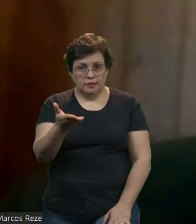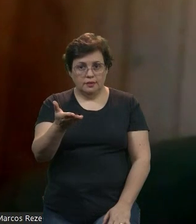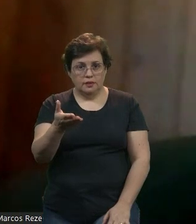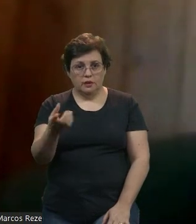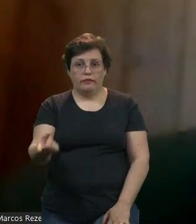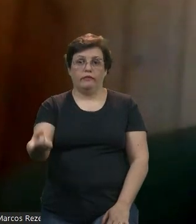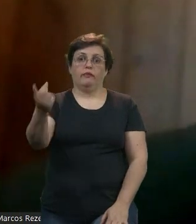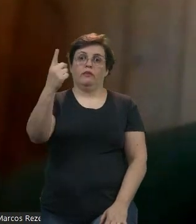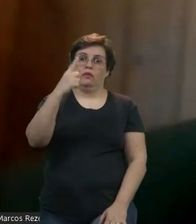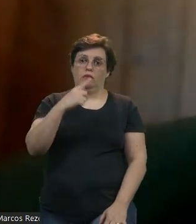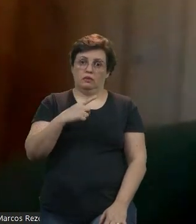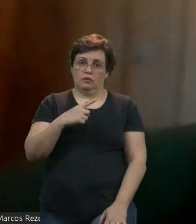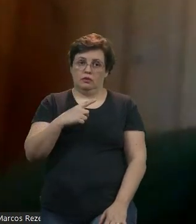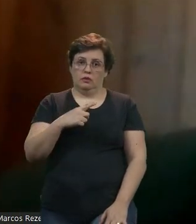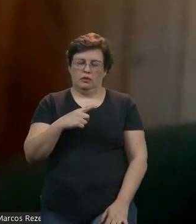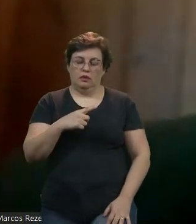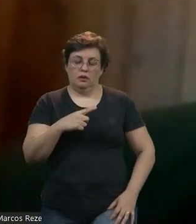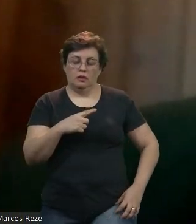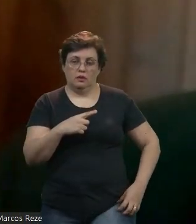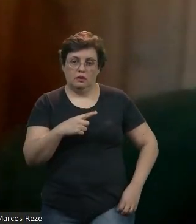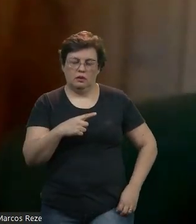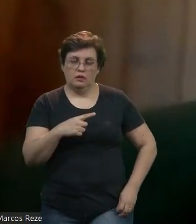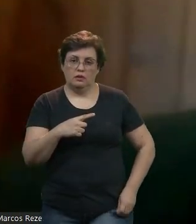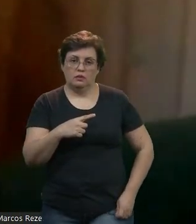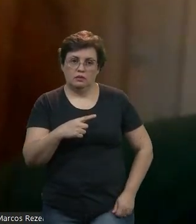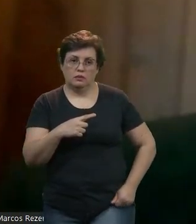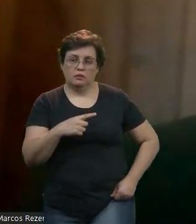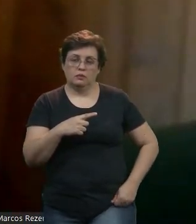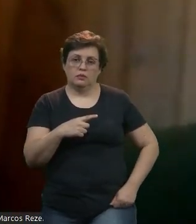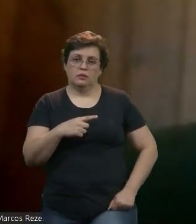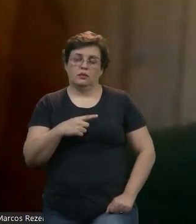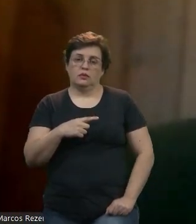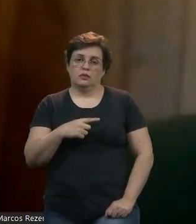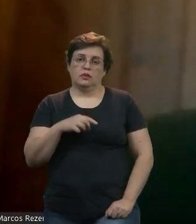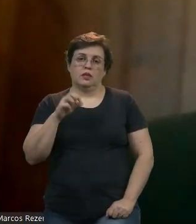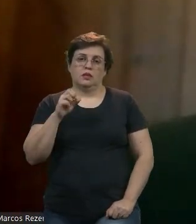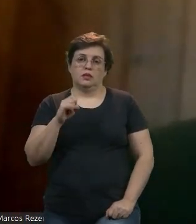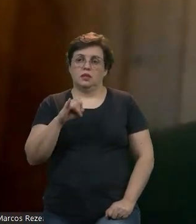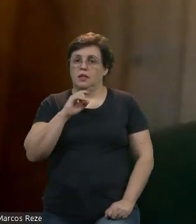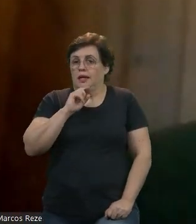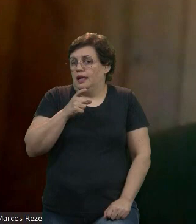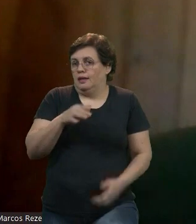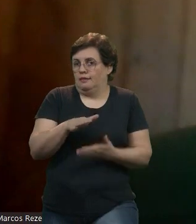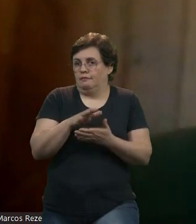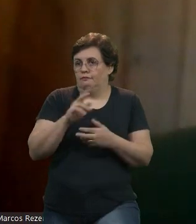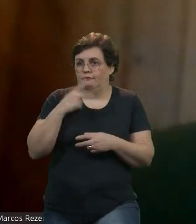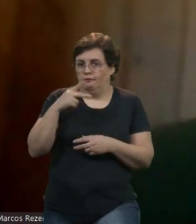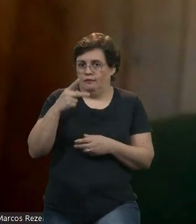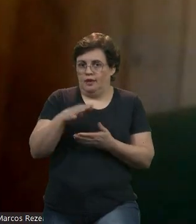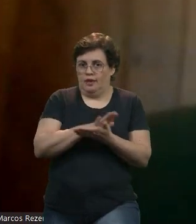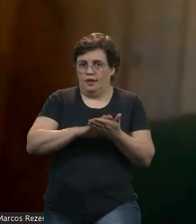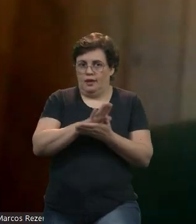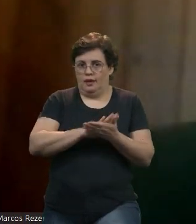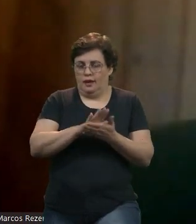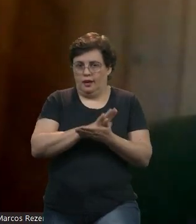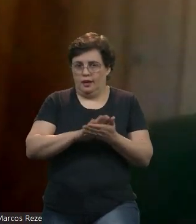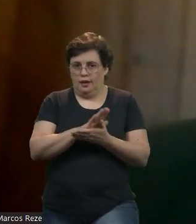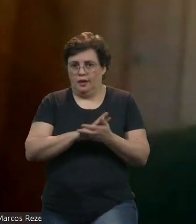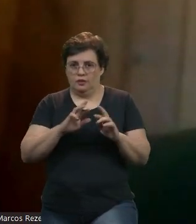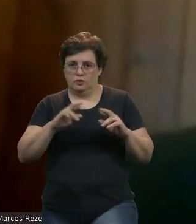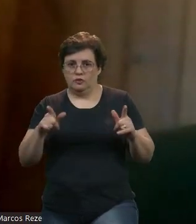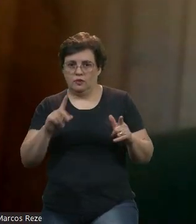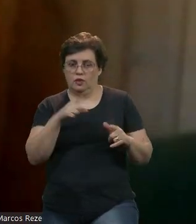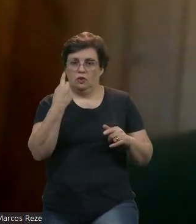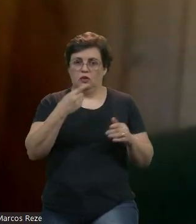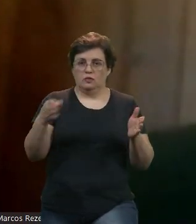se alguém não se manifestar com uma outra solicitação diferente, retornaríamos ao horário normal